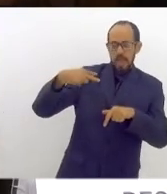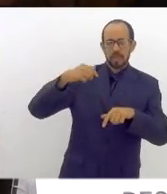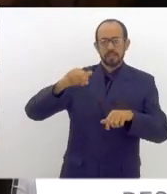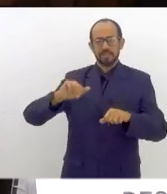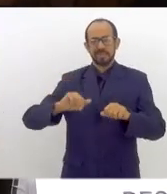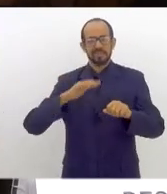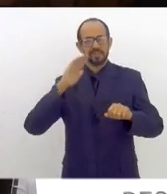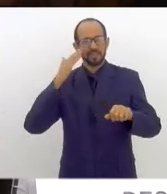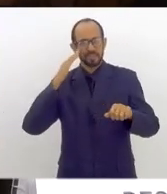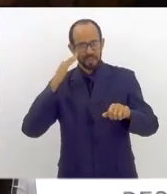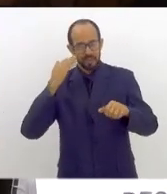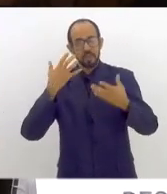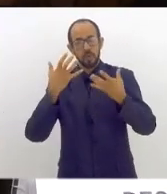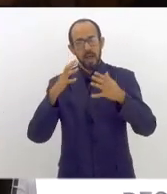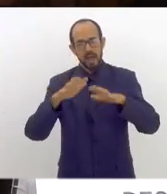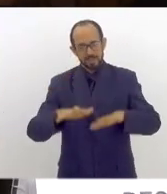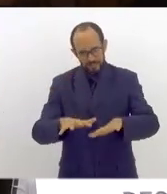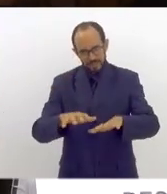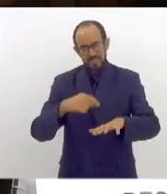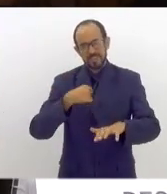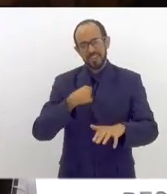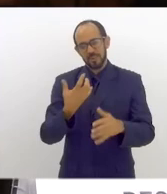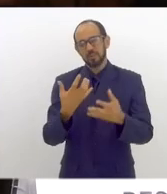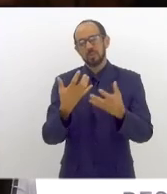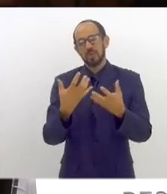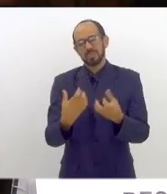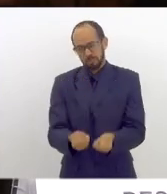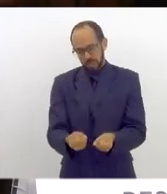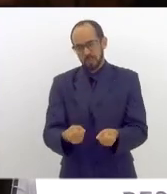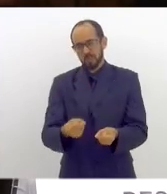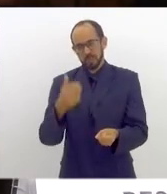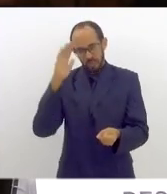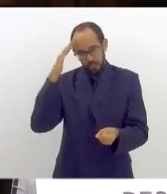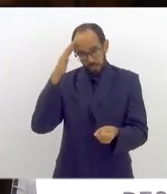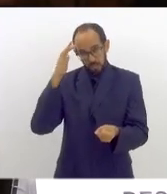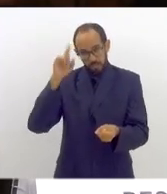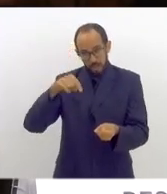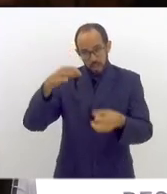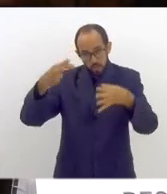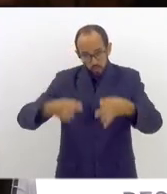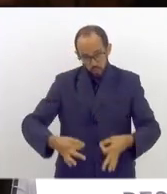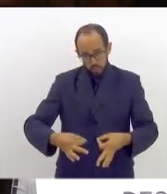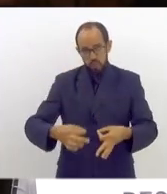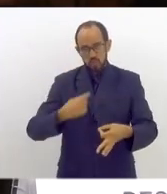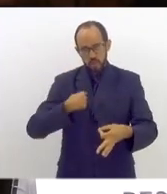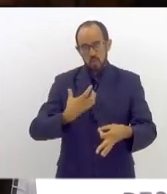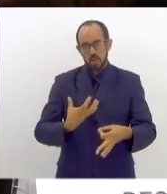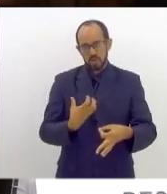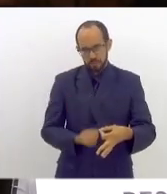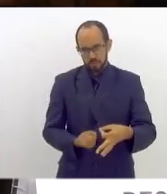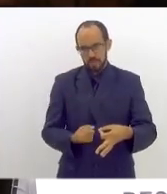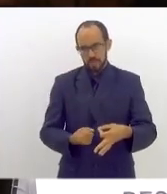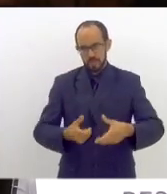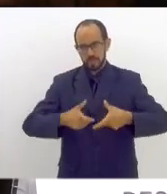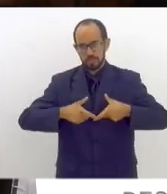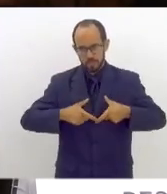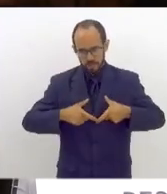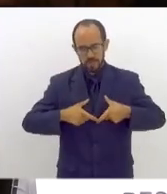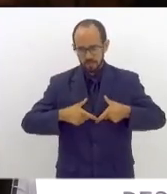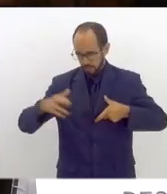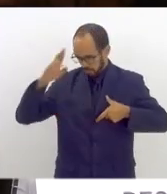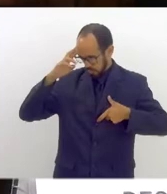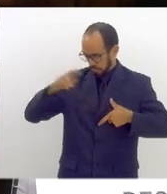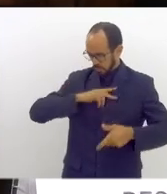eu estou recebendo entendendo que é justo receber esse título senhor